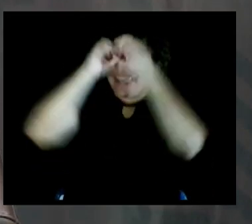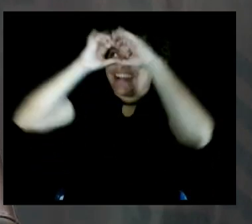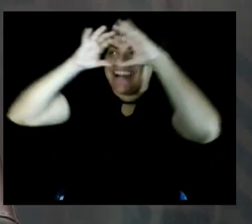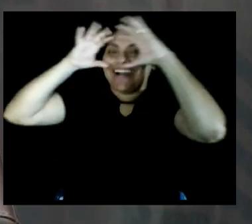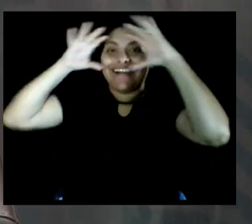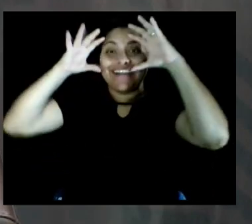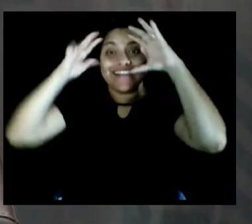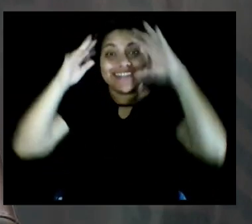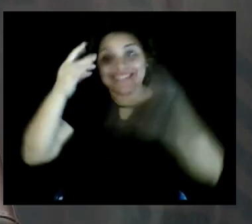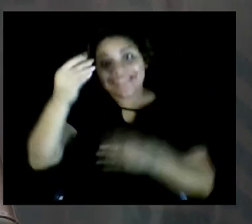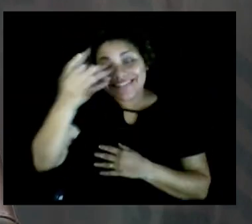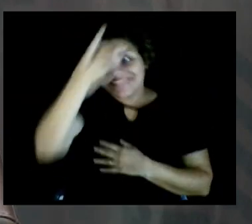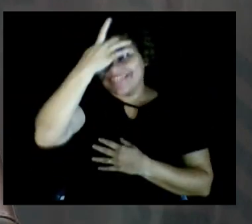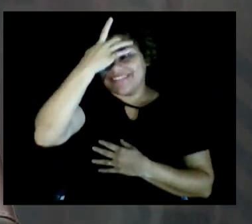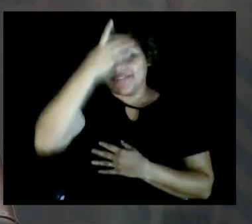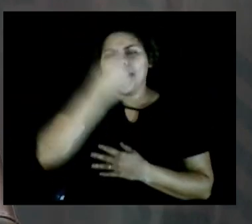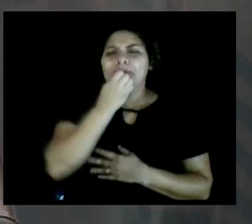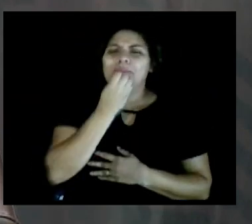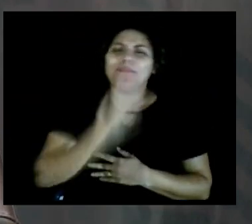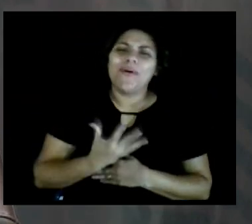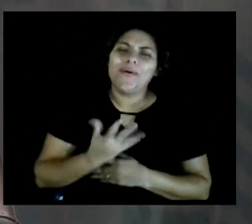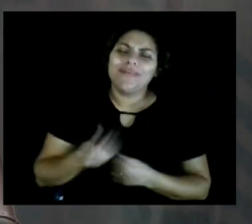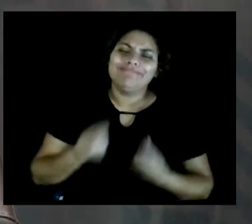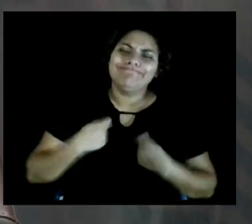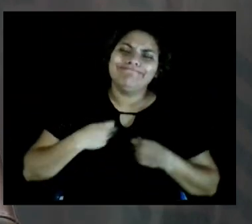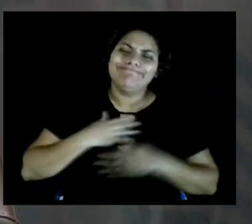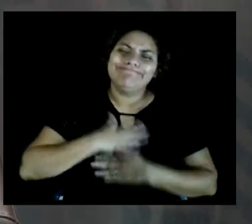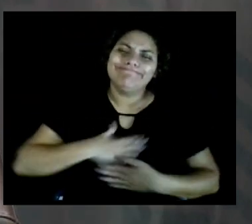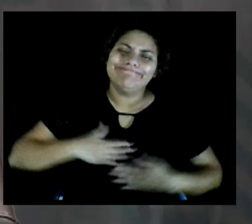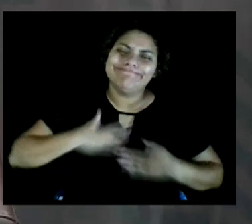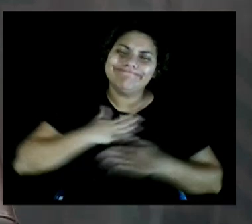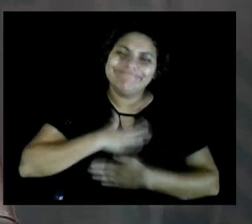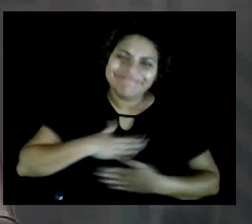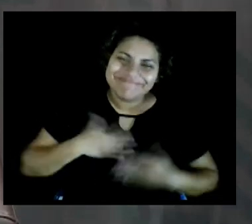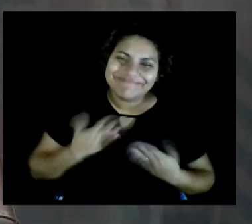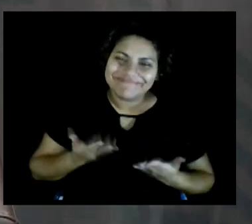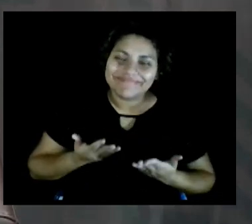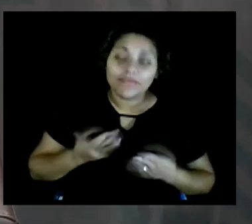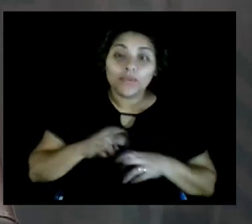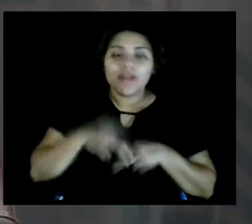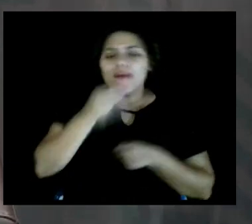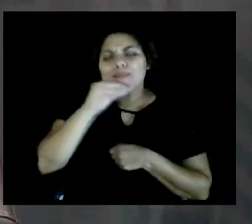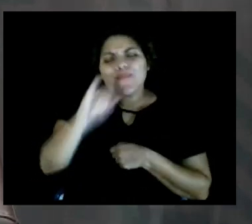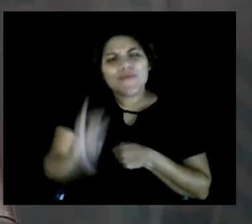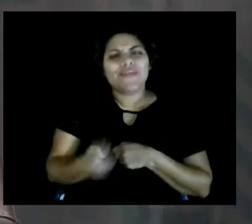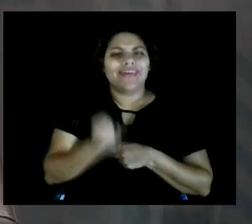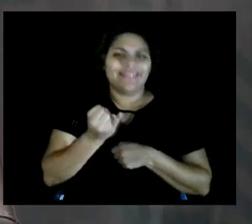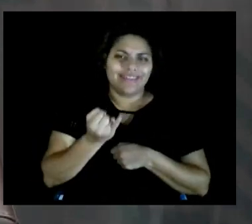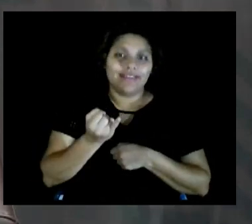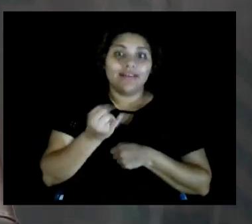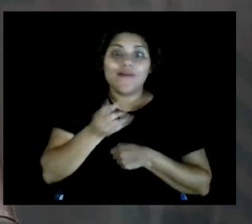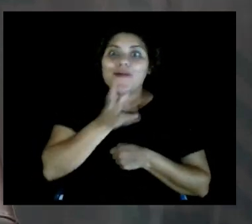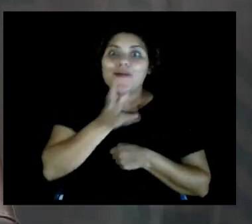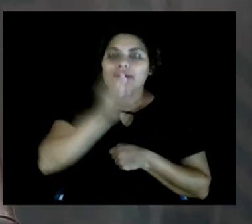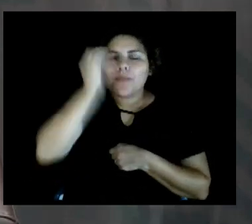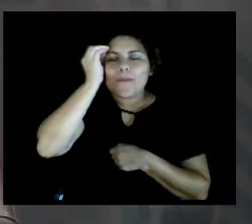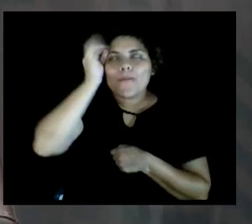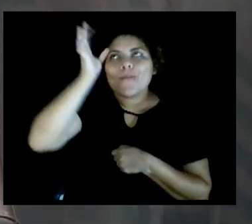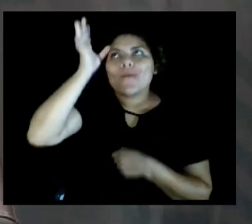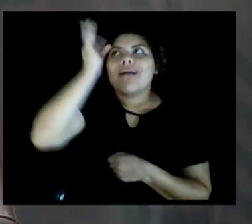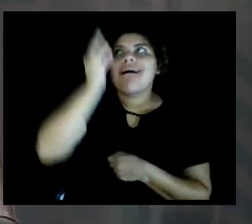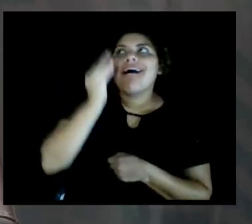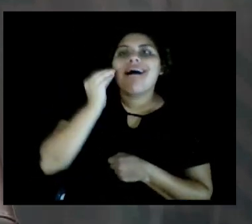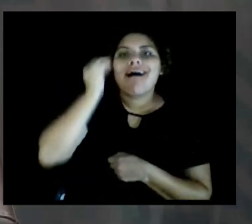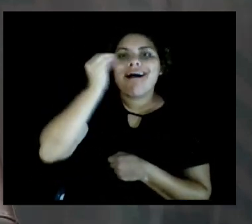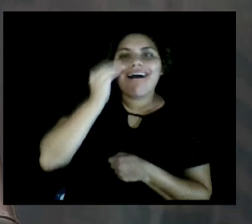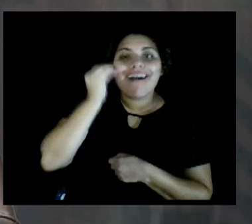bem. Então aproveitemos esse conhecimento que a gente tem para melhorar a nossa condição de vida hoje.